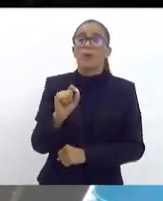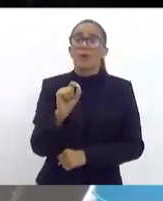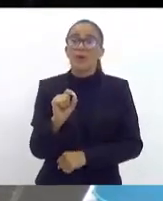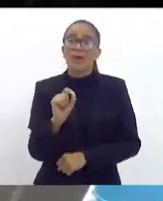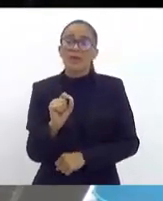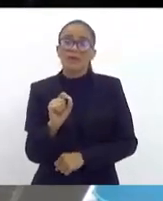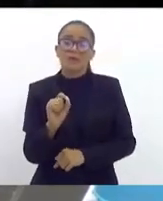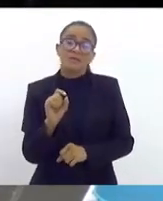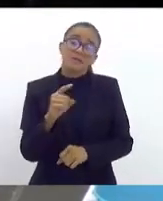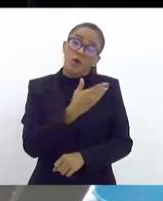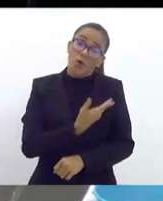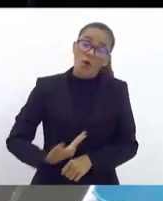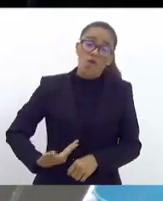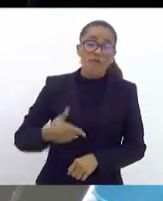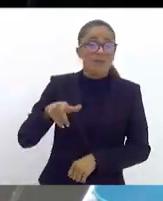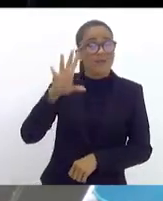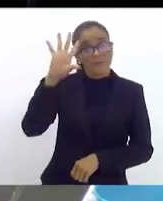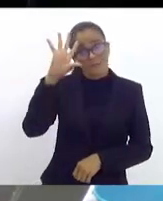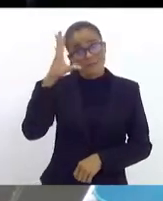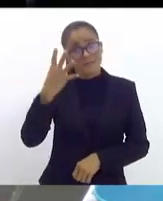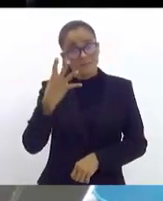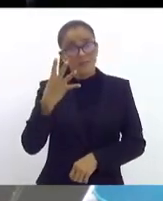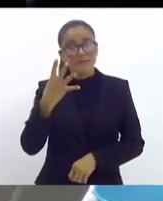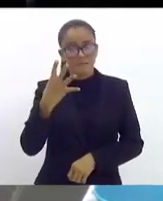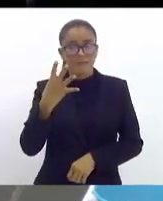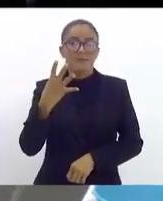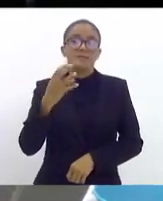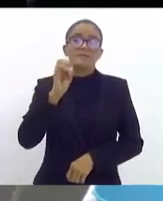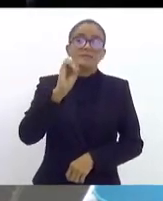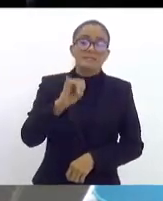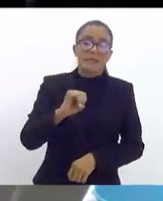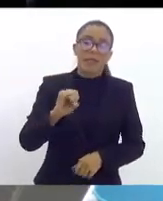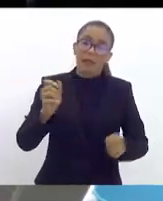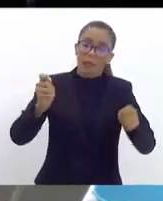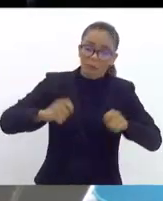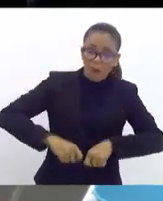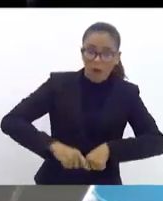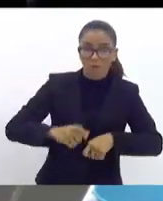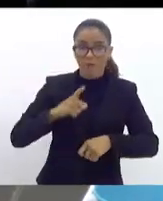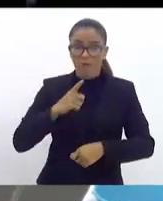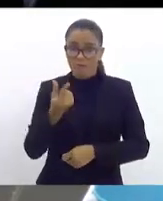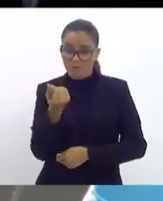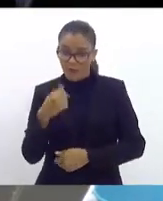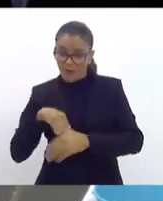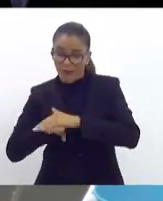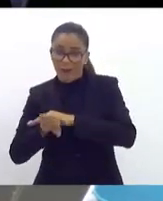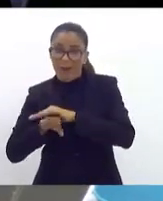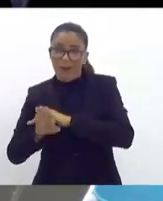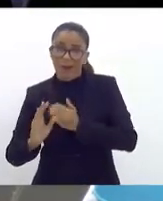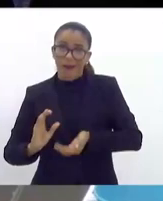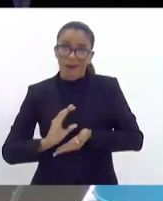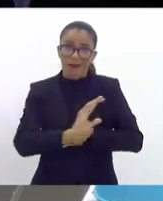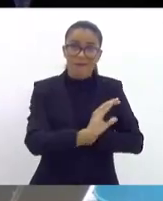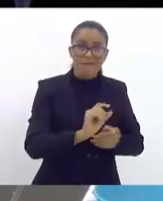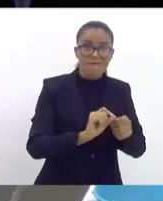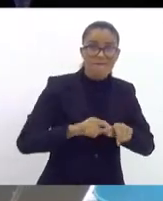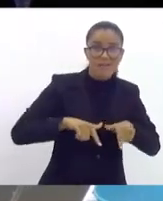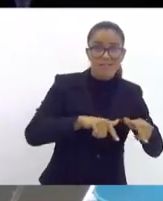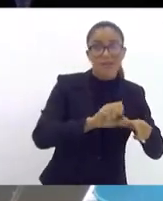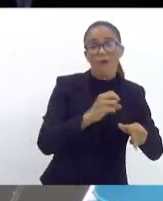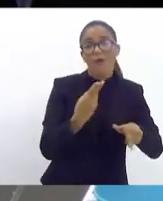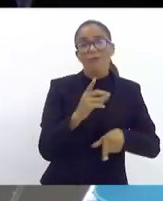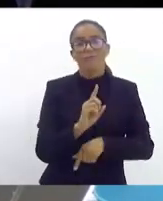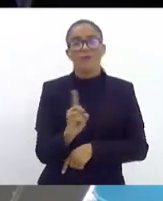a prerrogativa do governo conforme a sua disponibilidade orçamentária de fazer ou não o